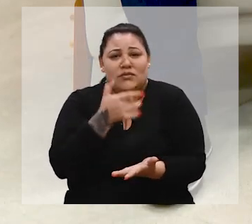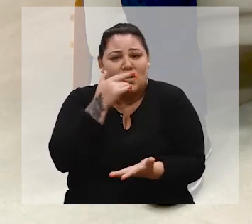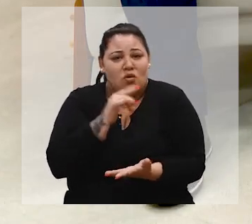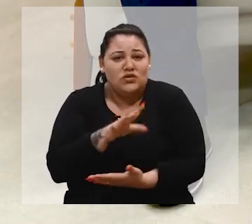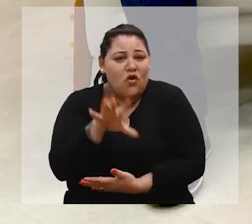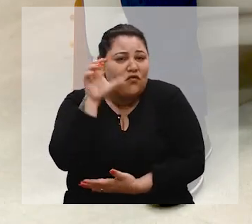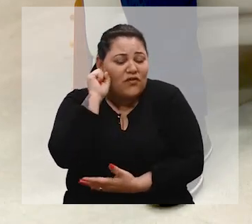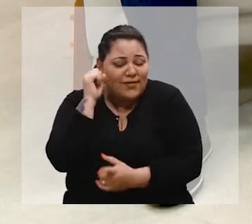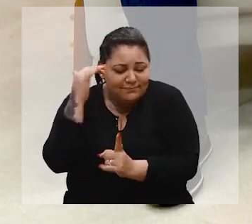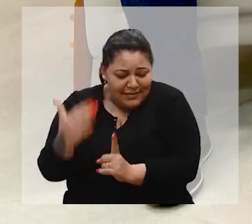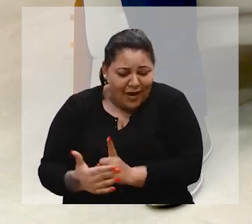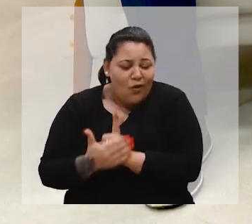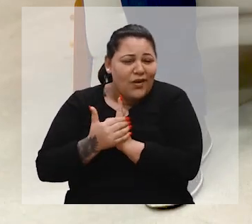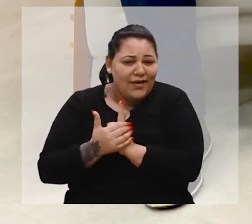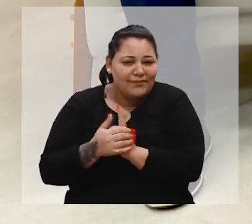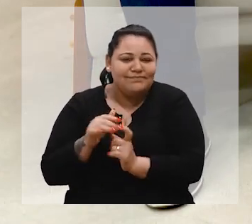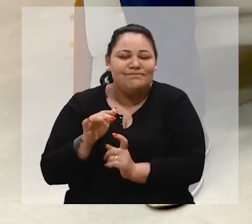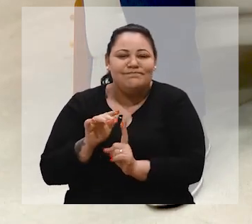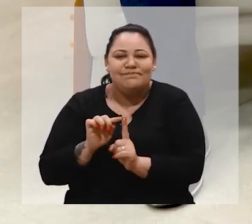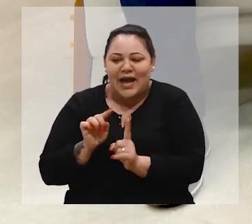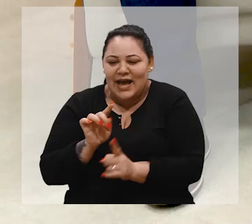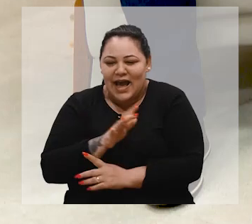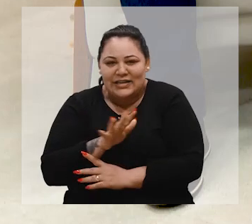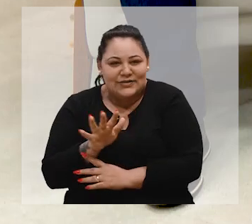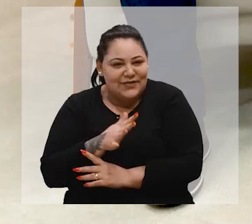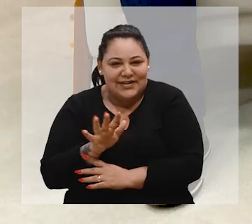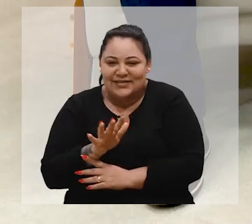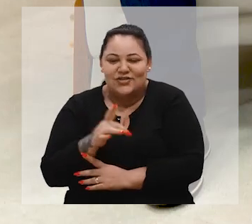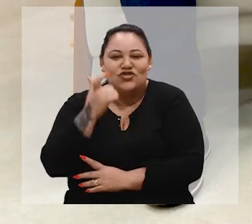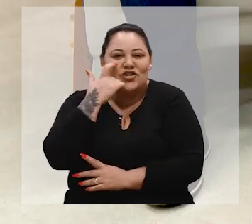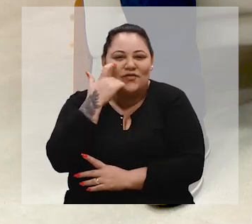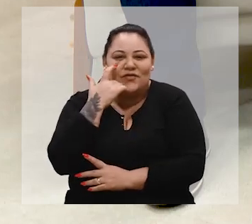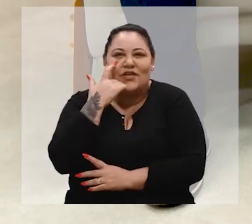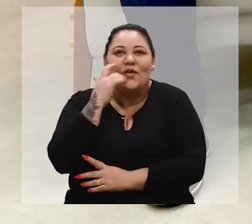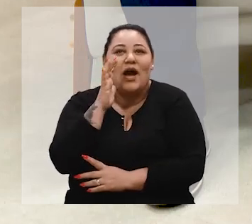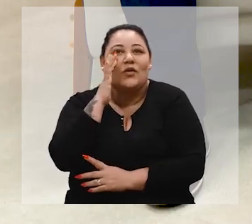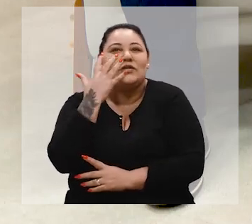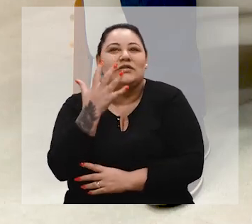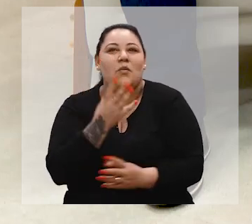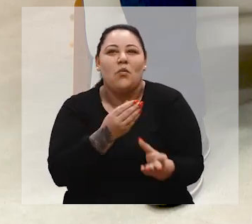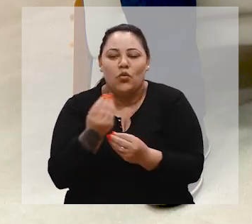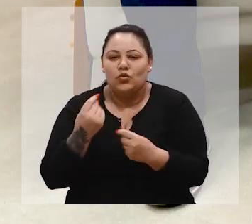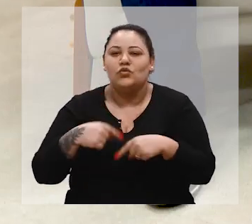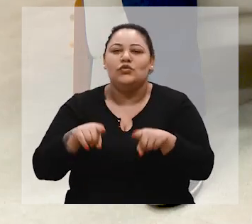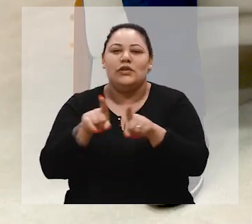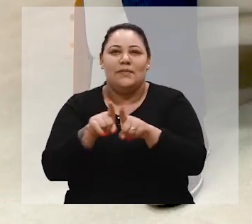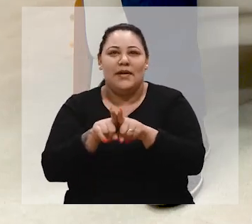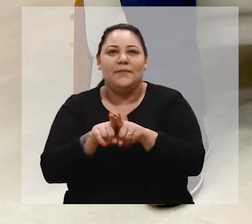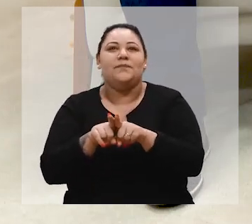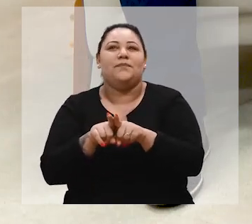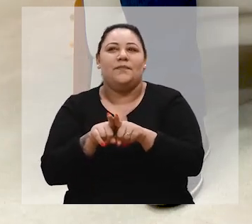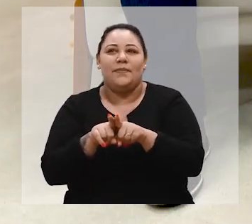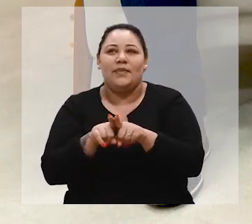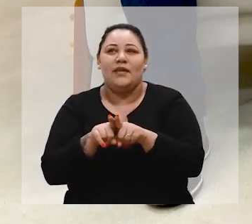pronta para ouvir, para acolher. Mas muitas vezes, eu vi já isso em inúmeras situações de